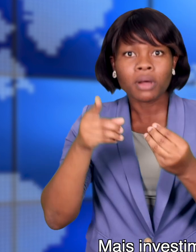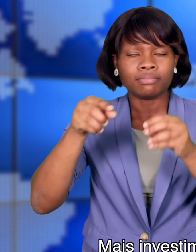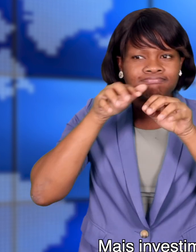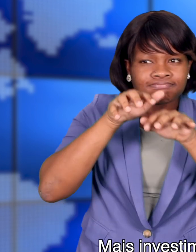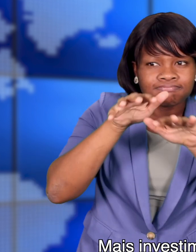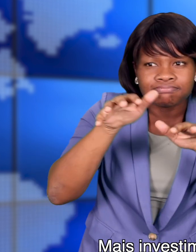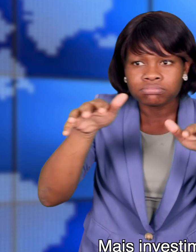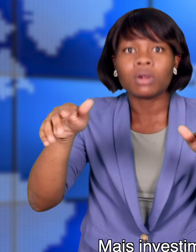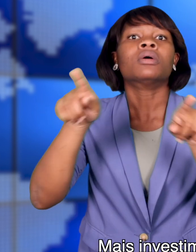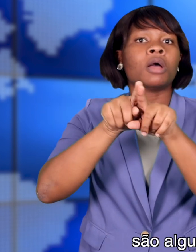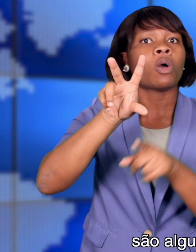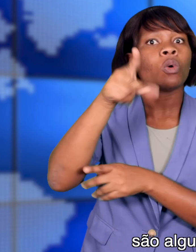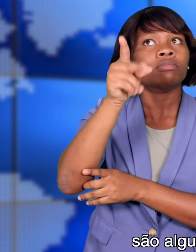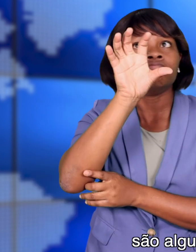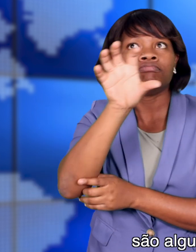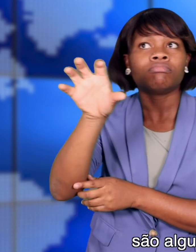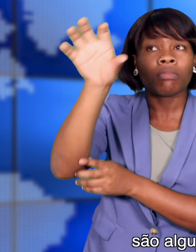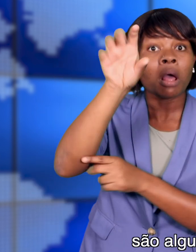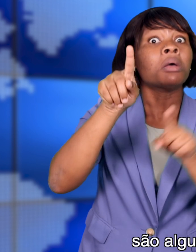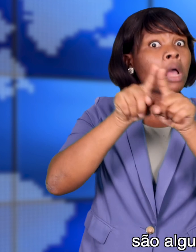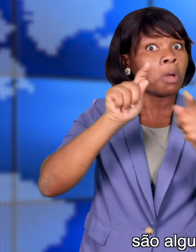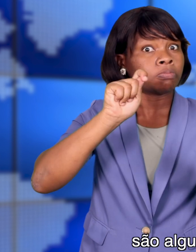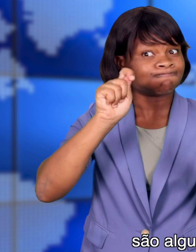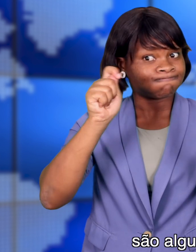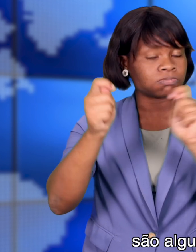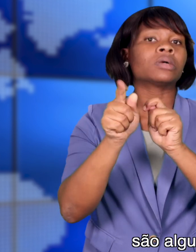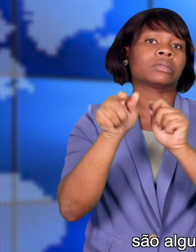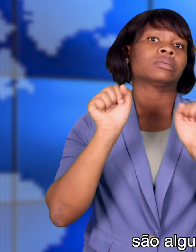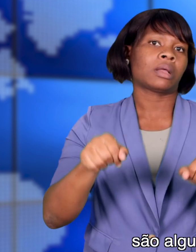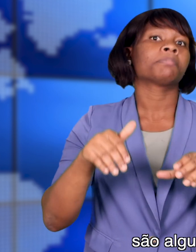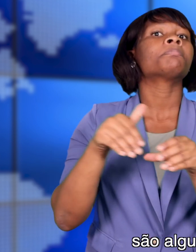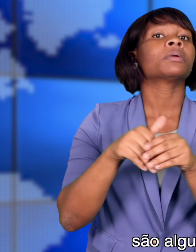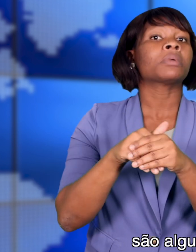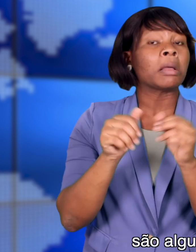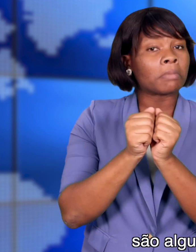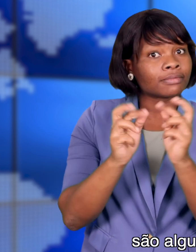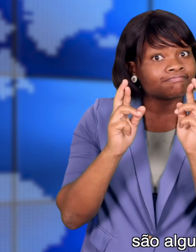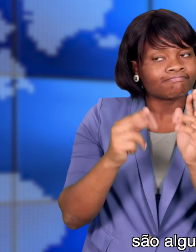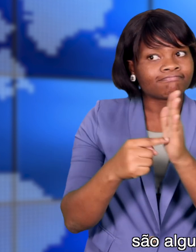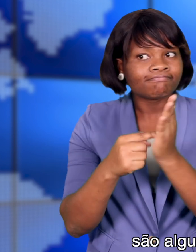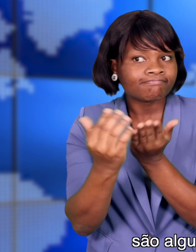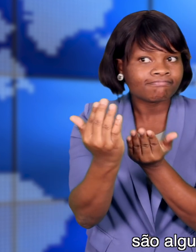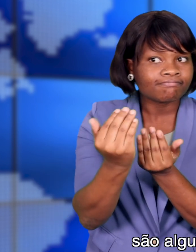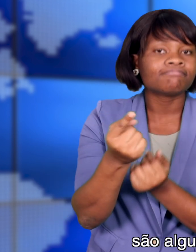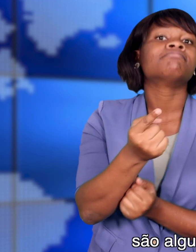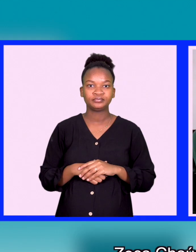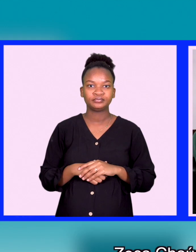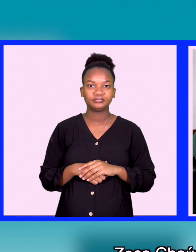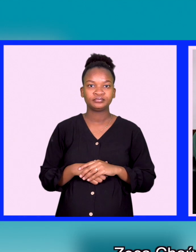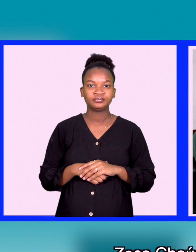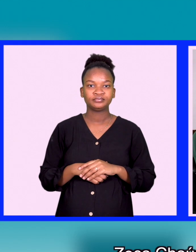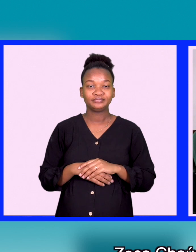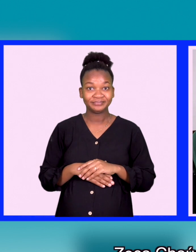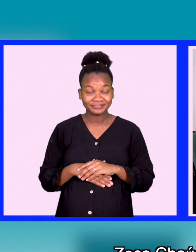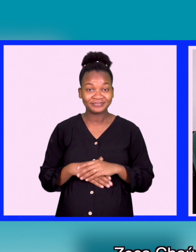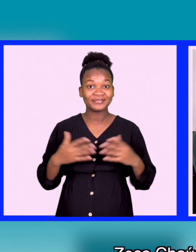outros pontos do país são algumas das mudanças que os membros esperam ver na nova liderança.